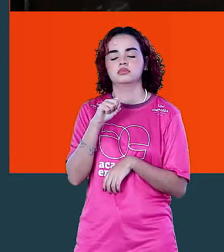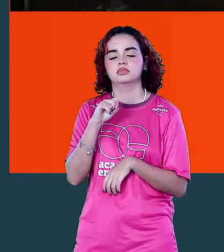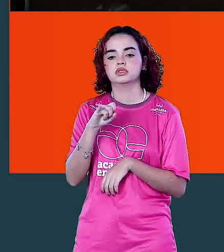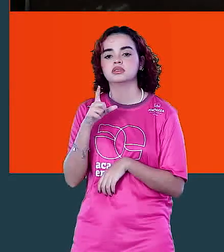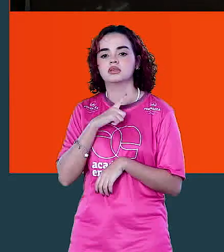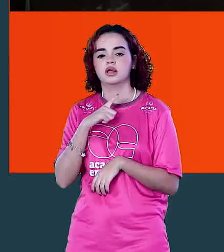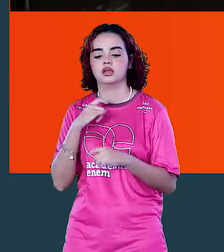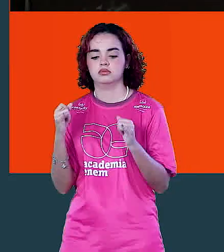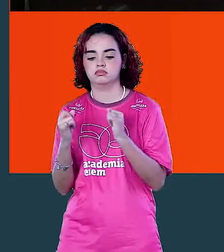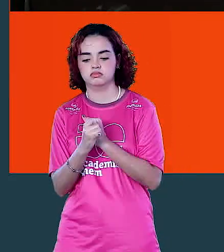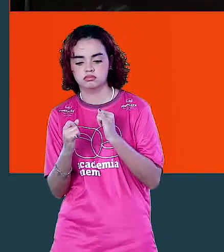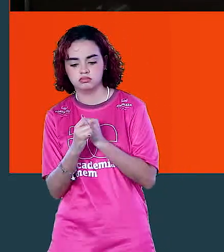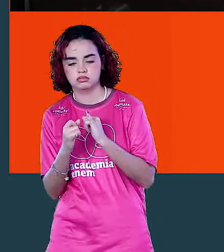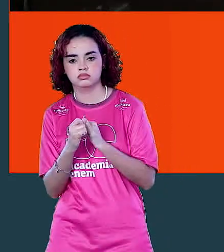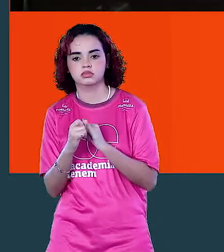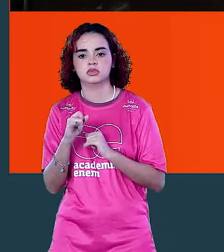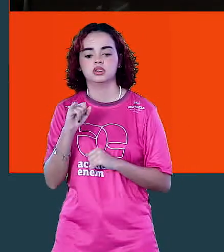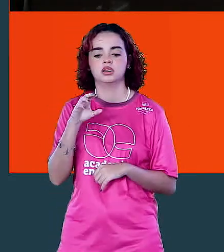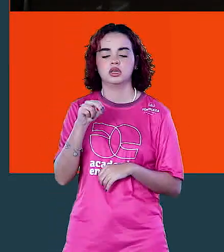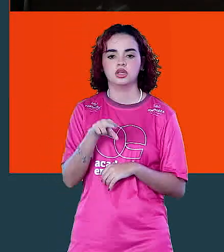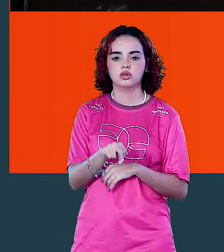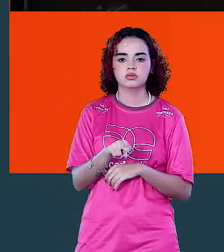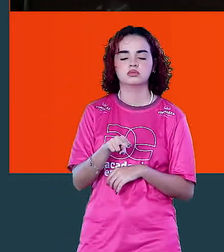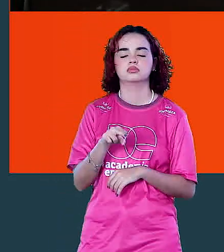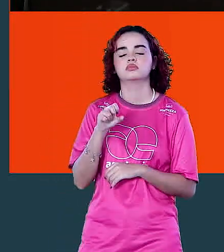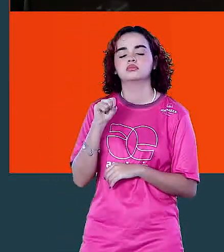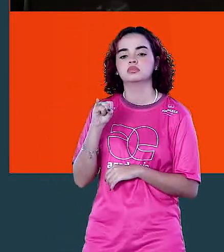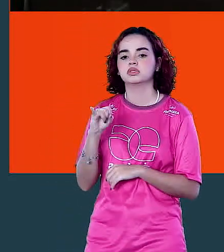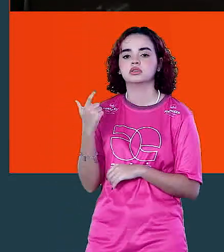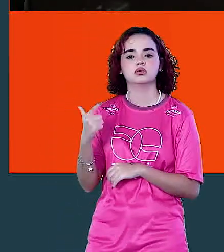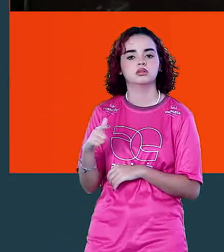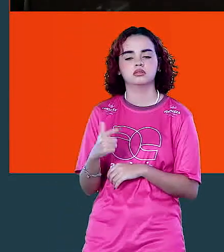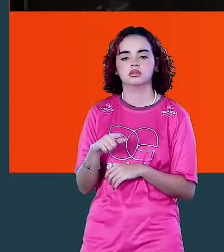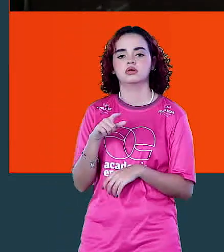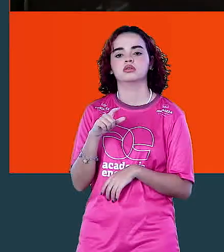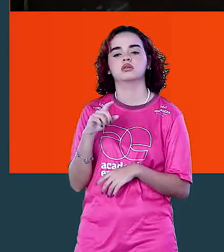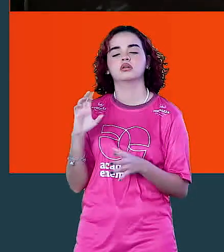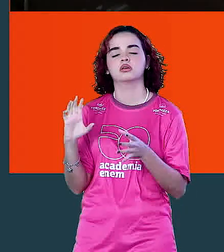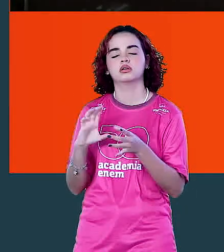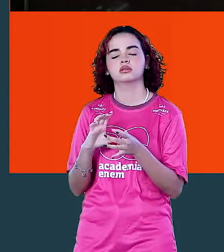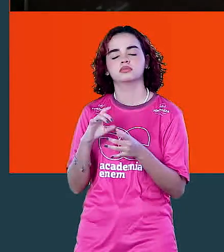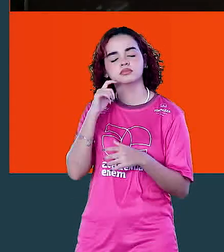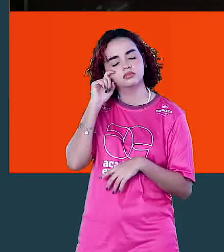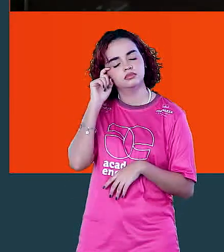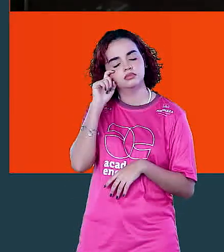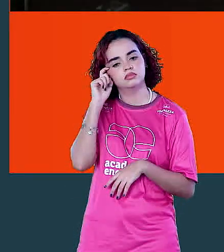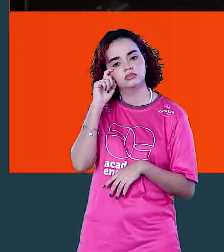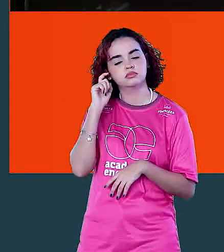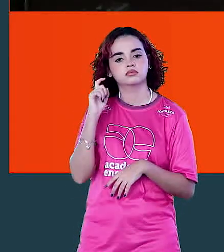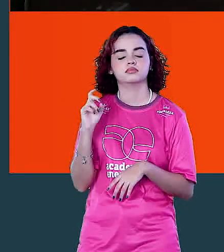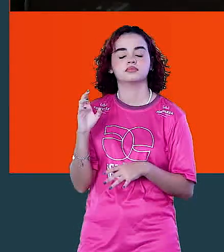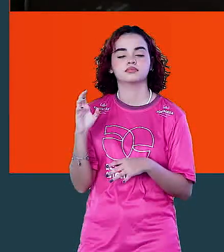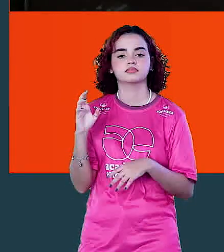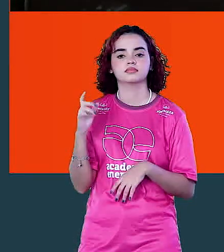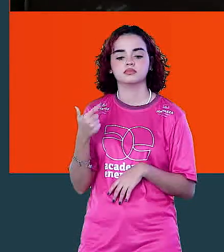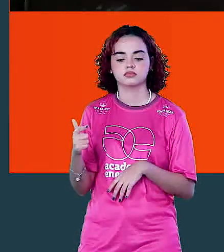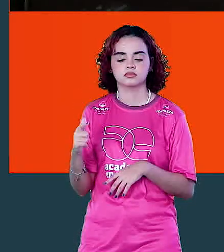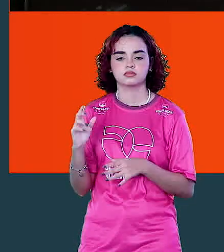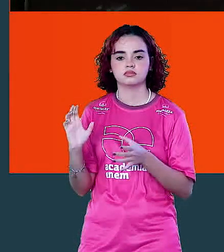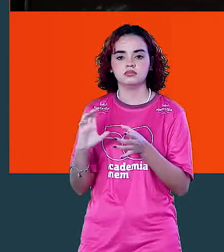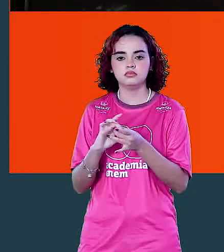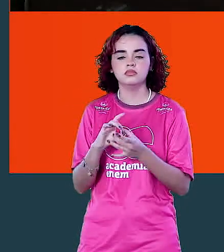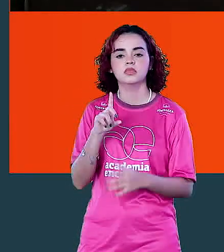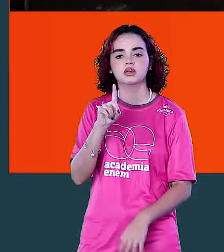Teve hidrogênio ligado com os três elementos que estão aí, ligação de hidrogênio. Não foi nenhum e nem outro,